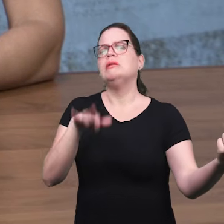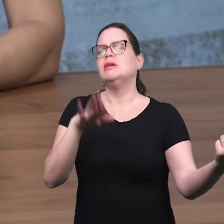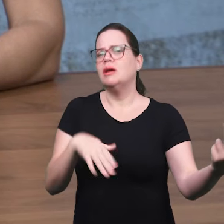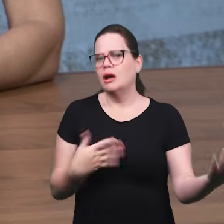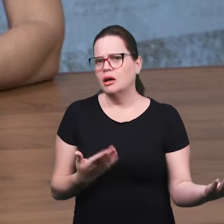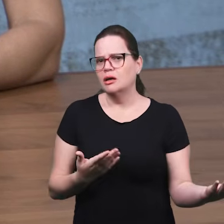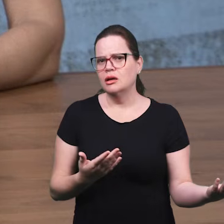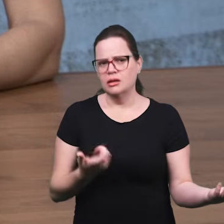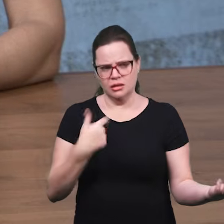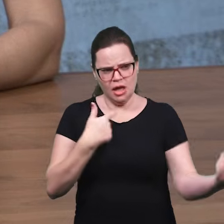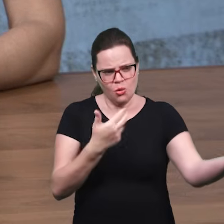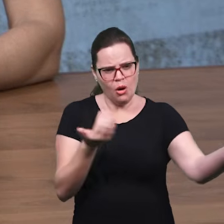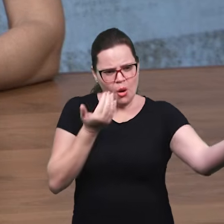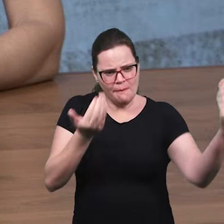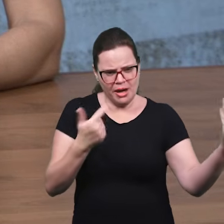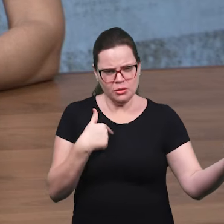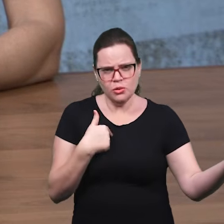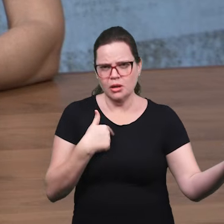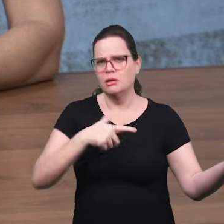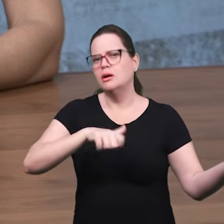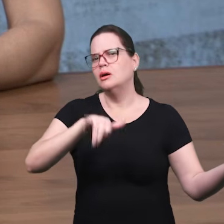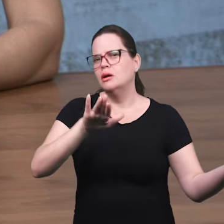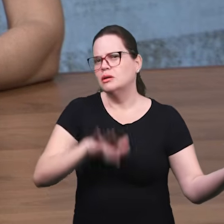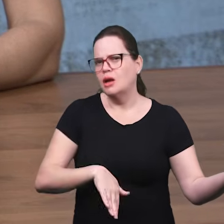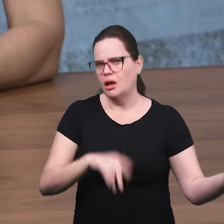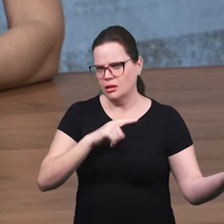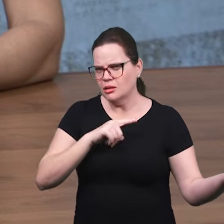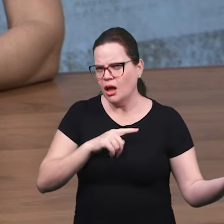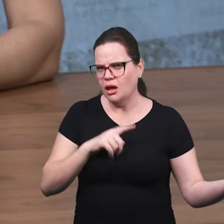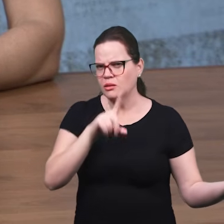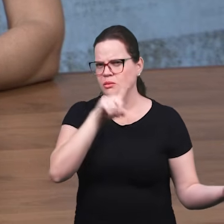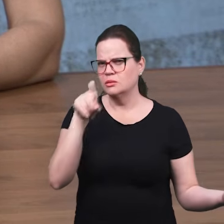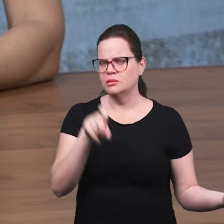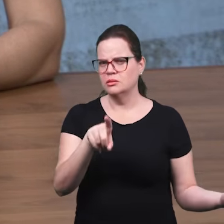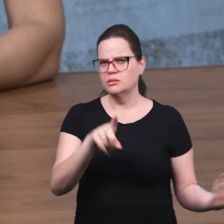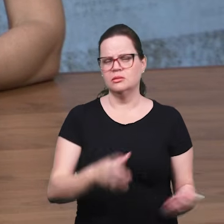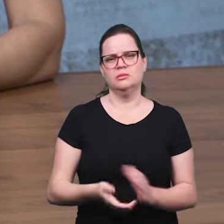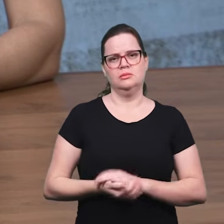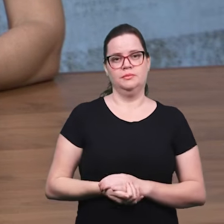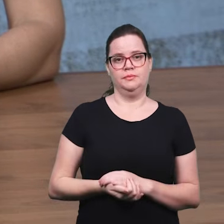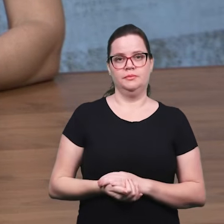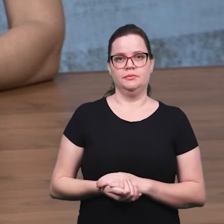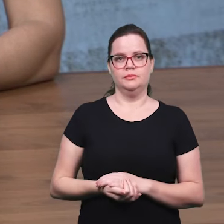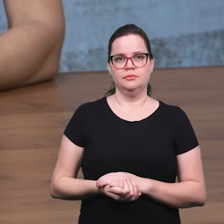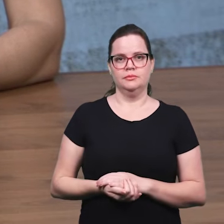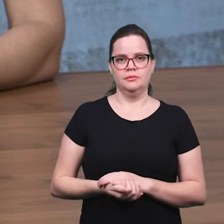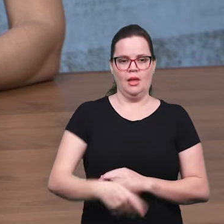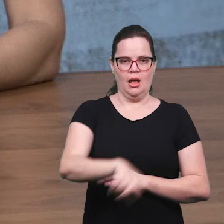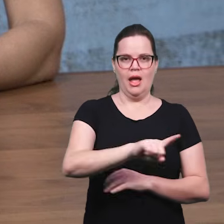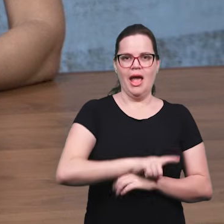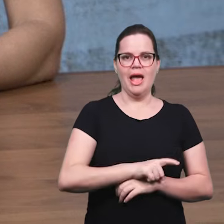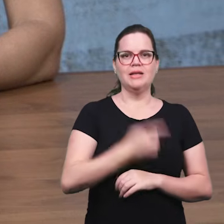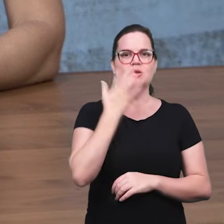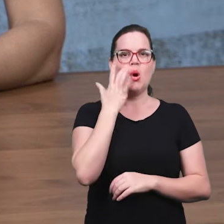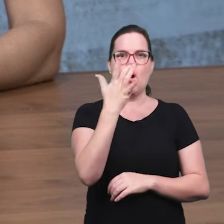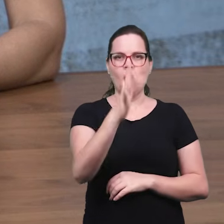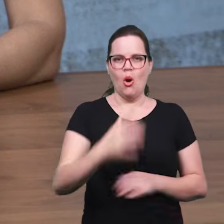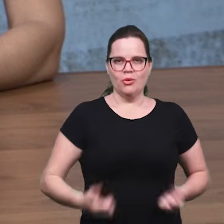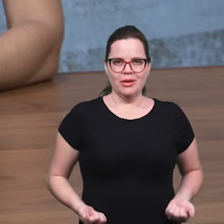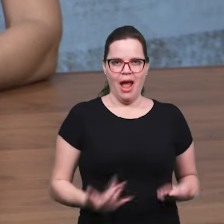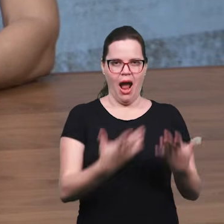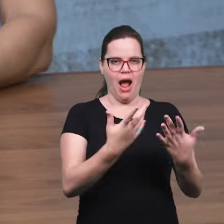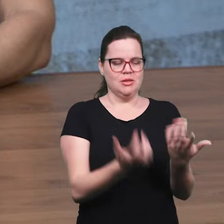me comparareis, para que sejamos semelhantes? Gastam o ouro da bolsa